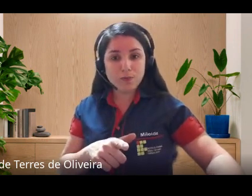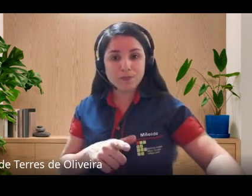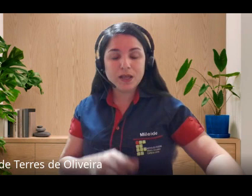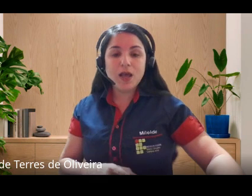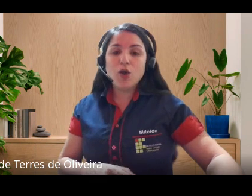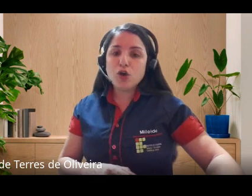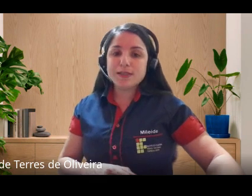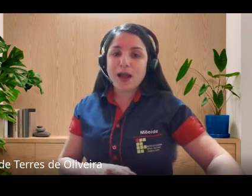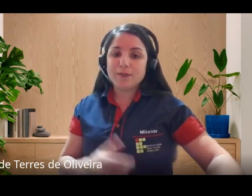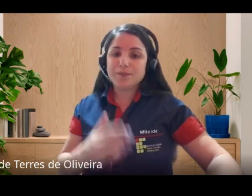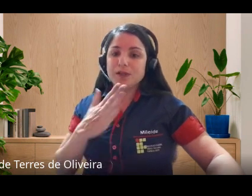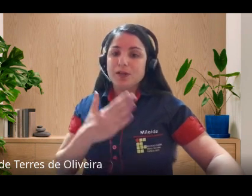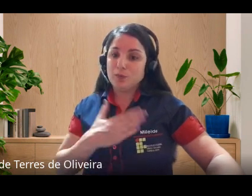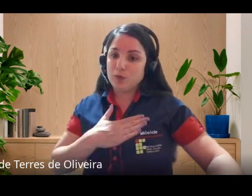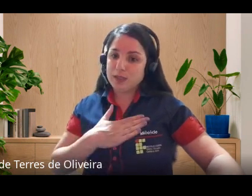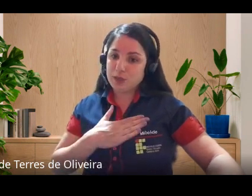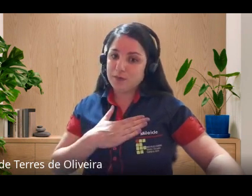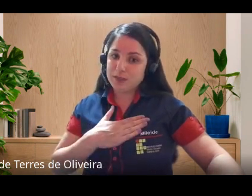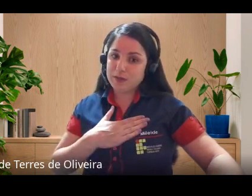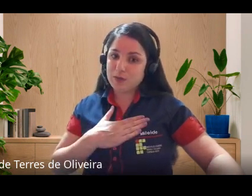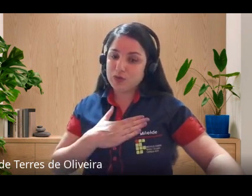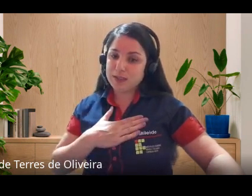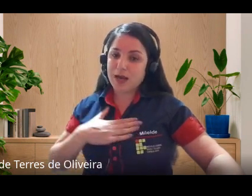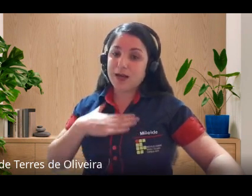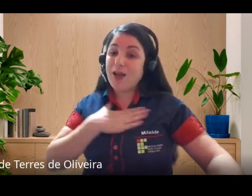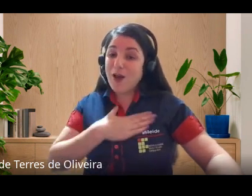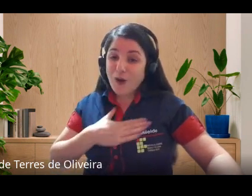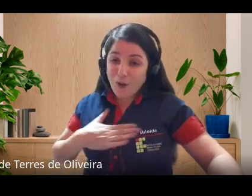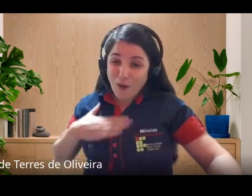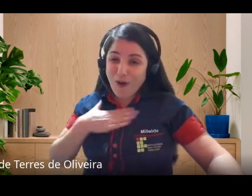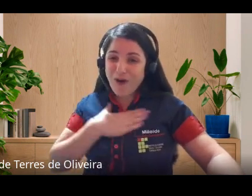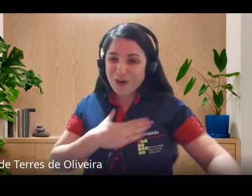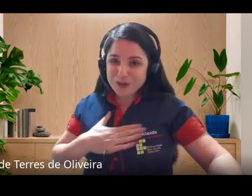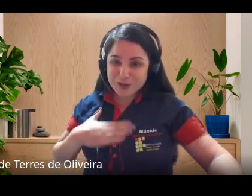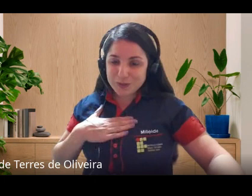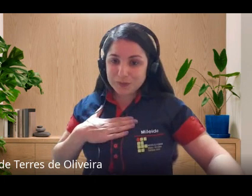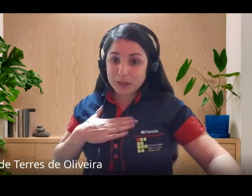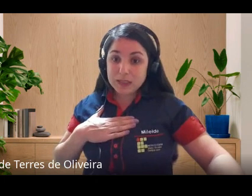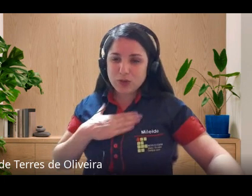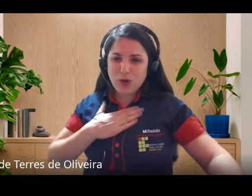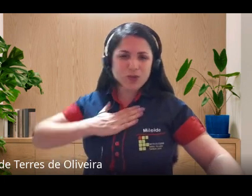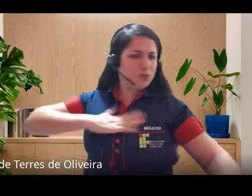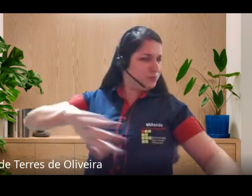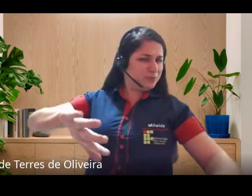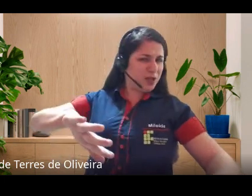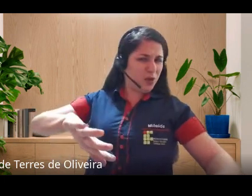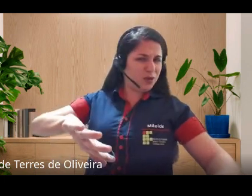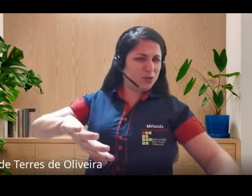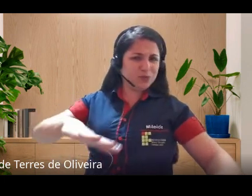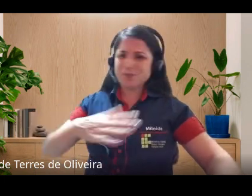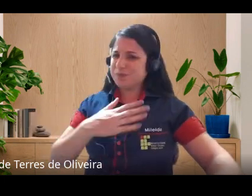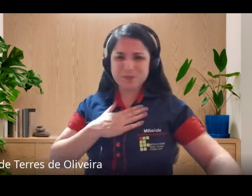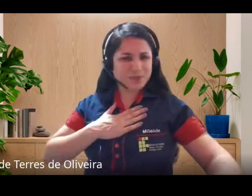não. Gostar. Mostrei já para vocês o sinal de gostar, né? Gosto. E se eu não gosto? Não